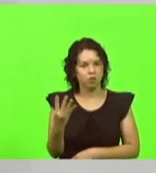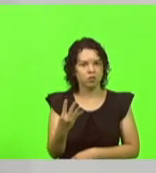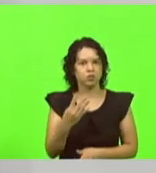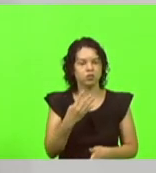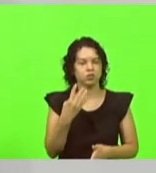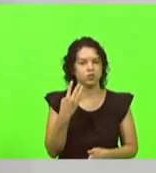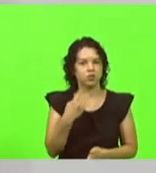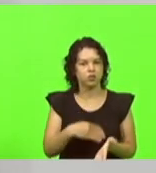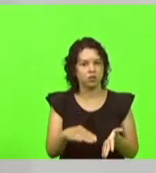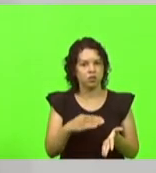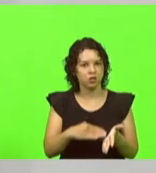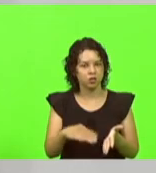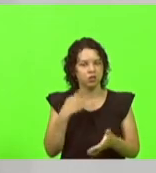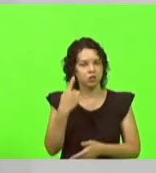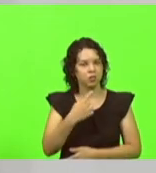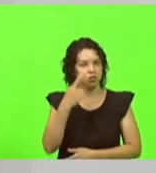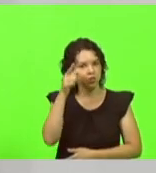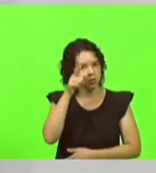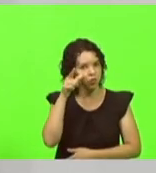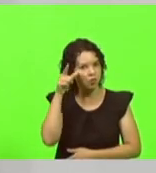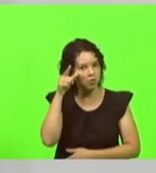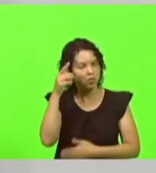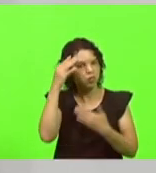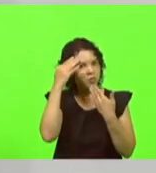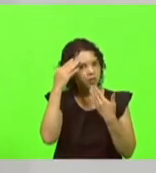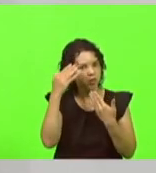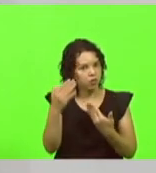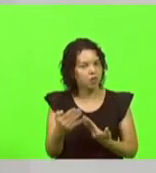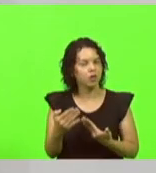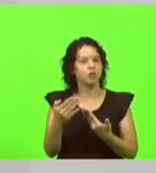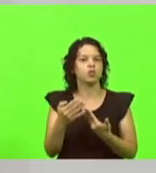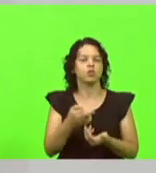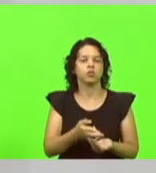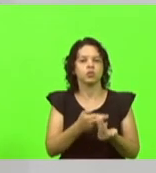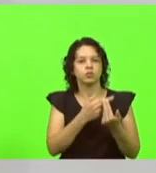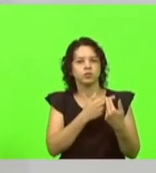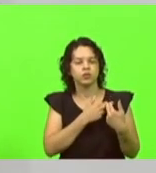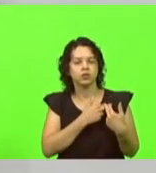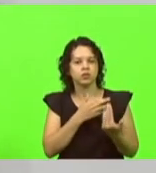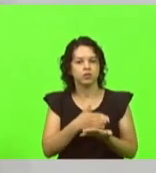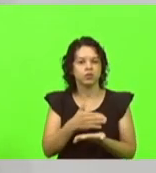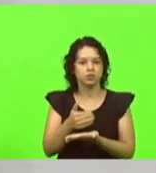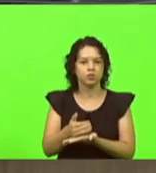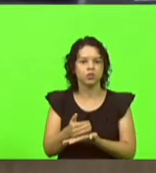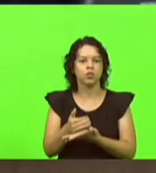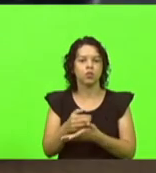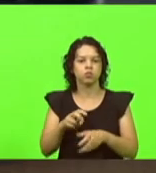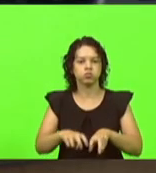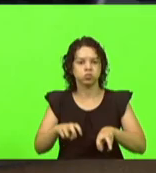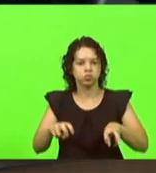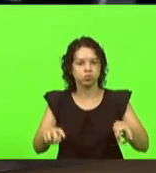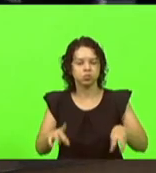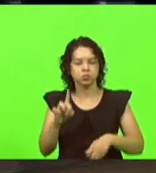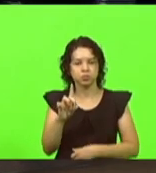Schuster. Vamos dividir as responsabilidades com toda a mesa diretora.